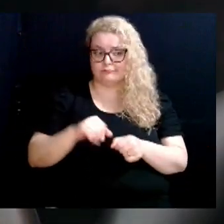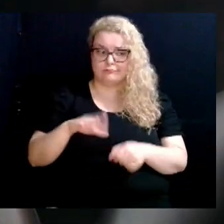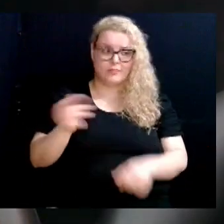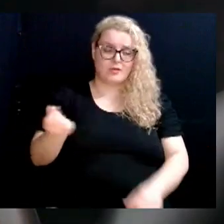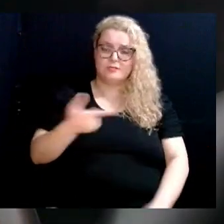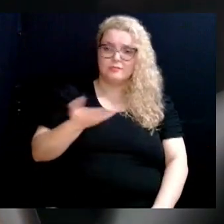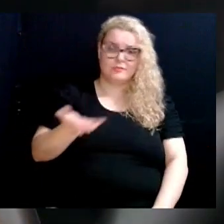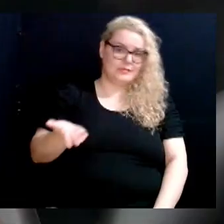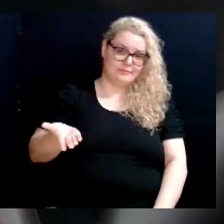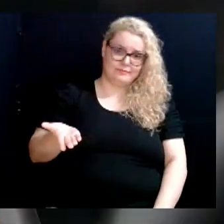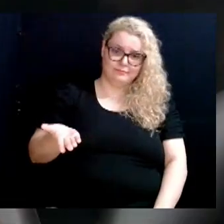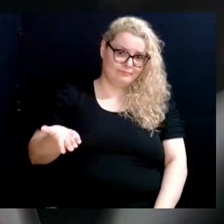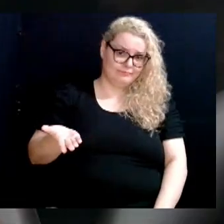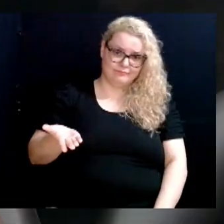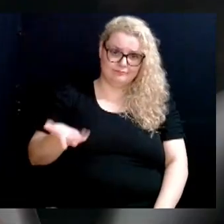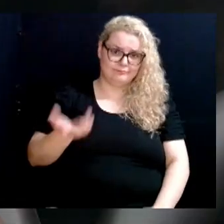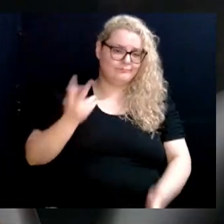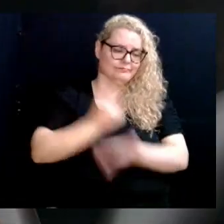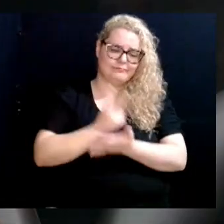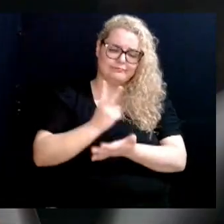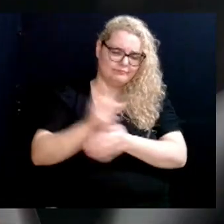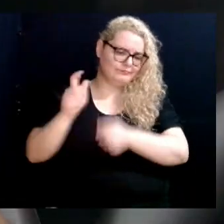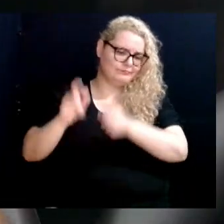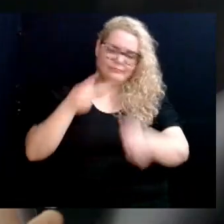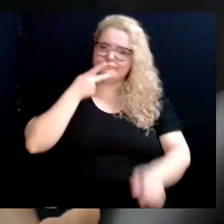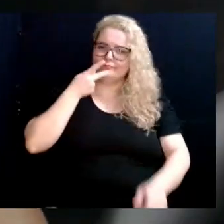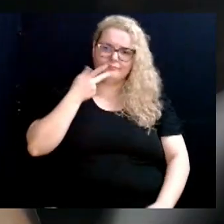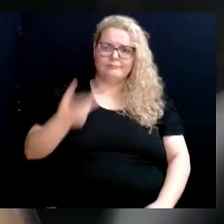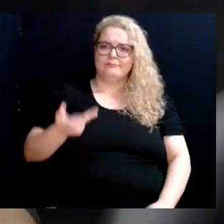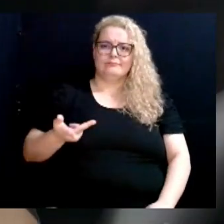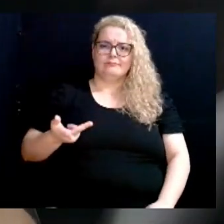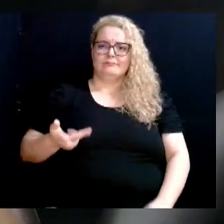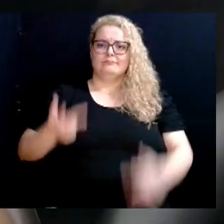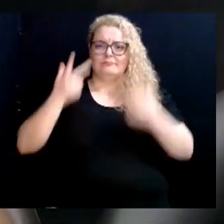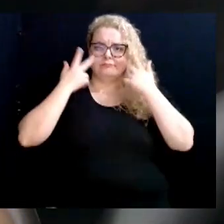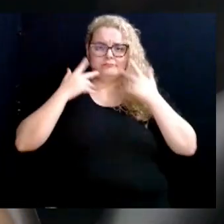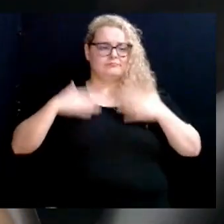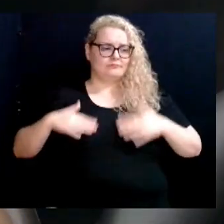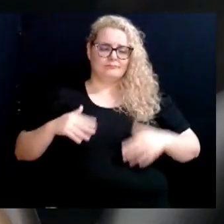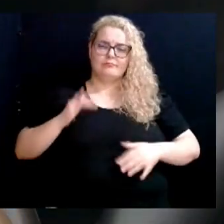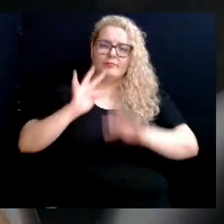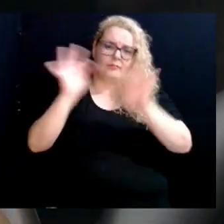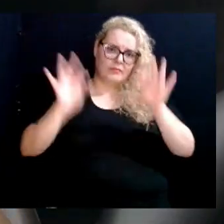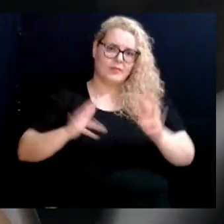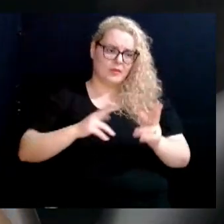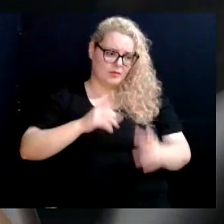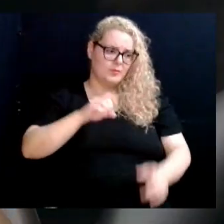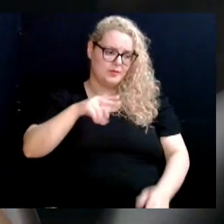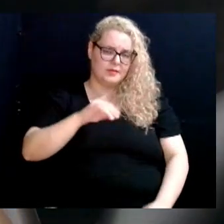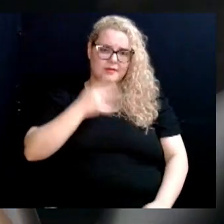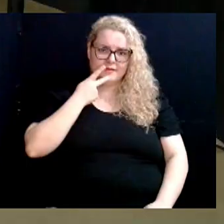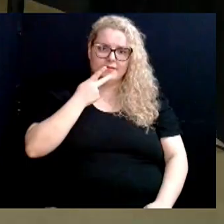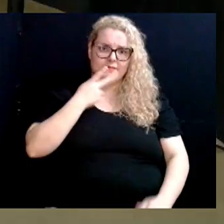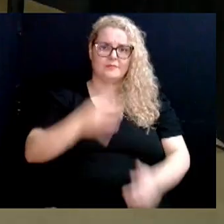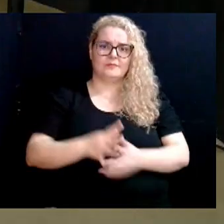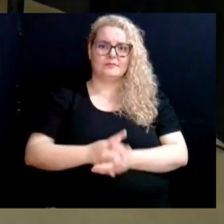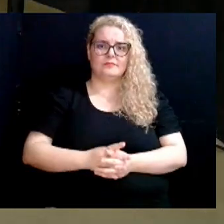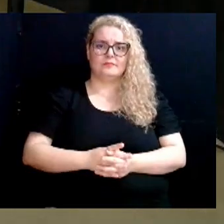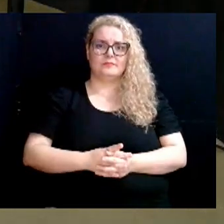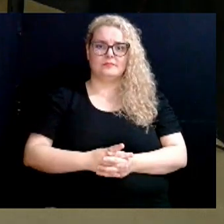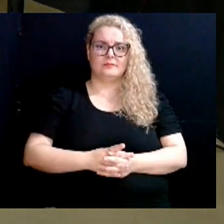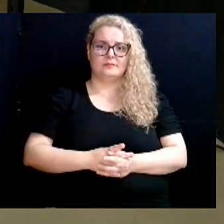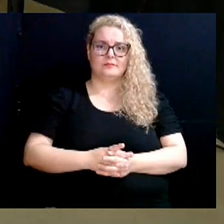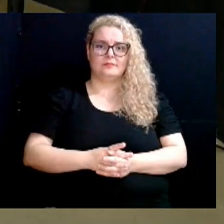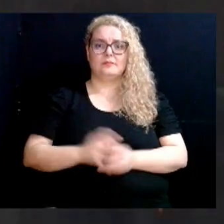Então sempre vai ter alguém para falar. É manter a tranquilidade, seguir seu caminho e ser feliz realmente, como a Dani falou. Por outro lado,